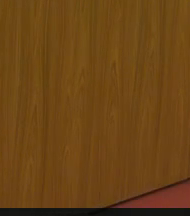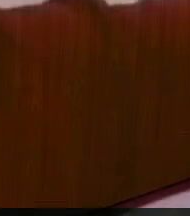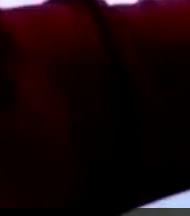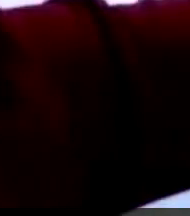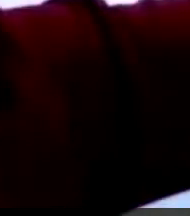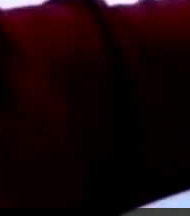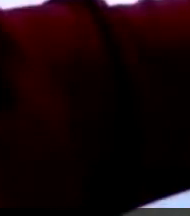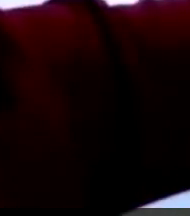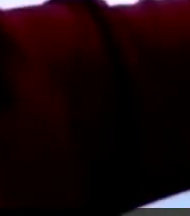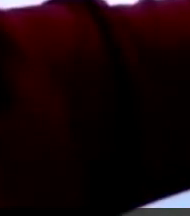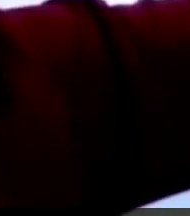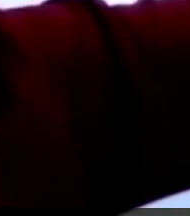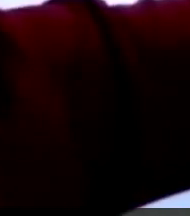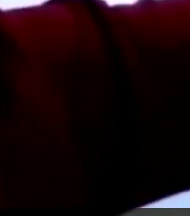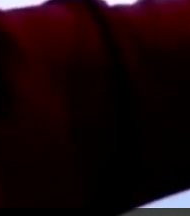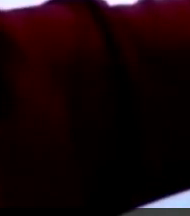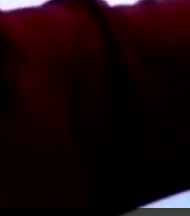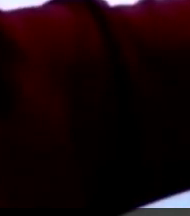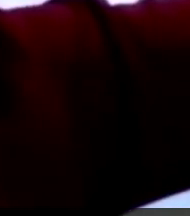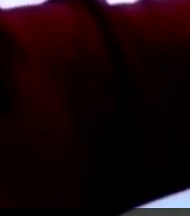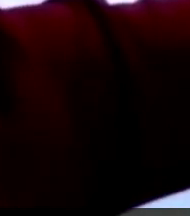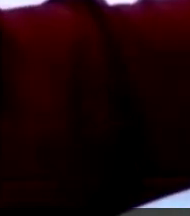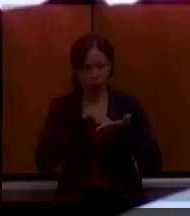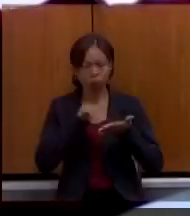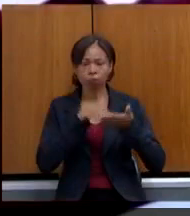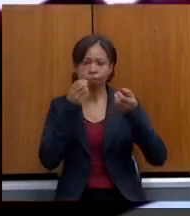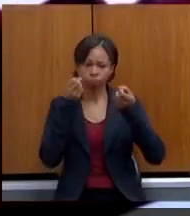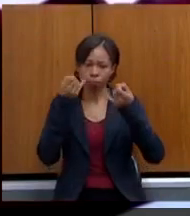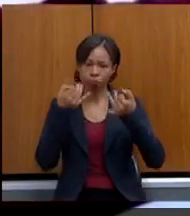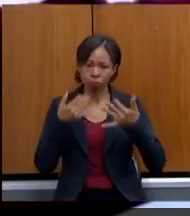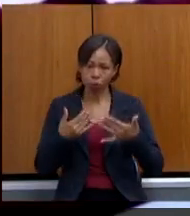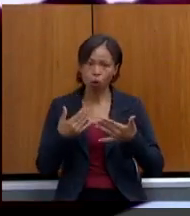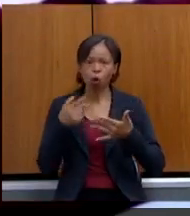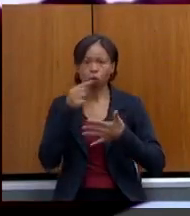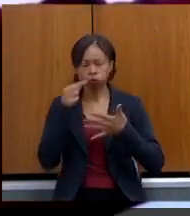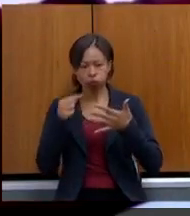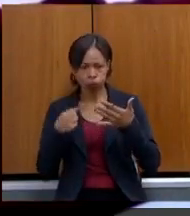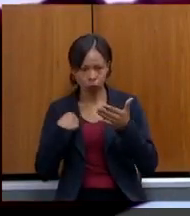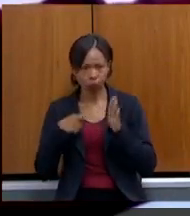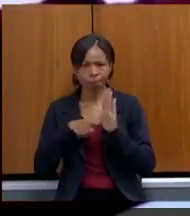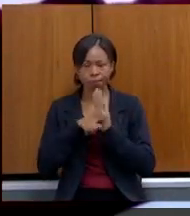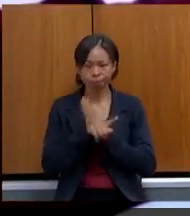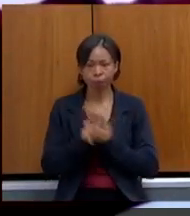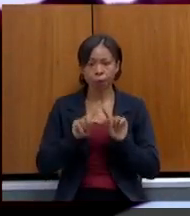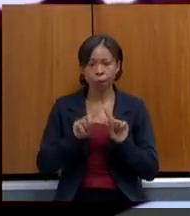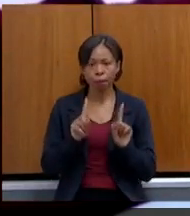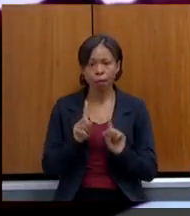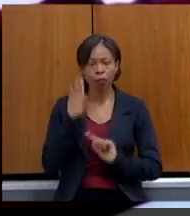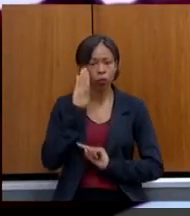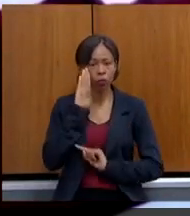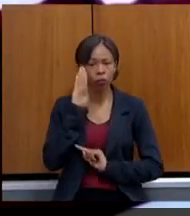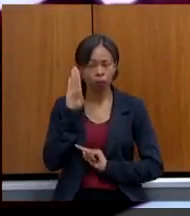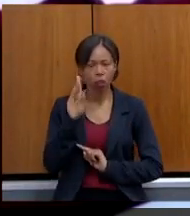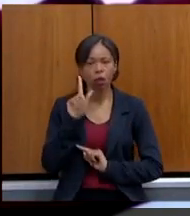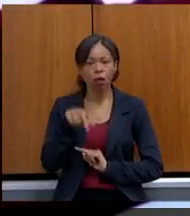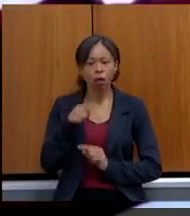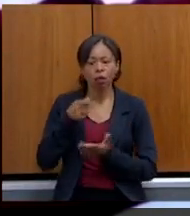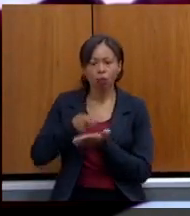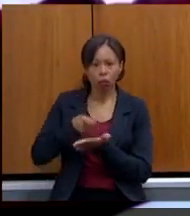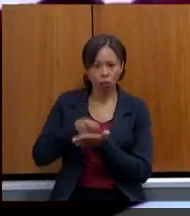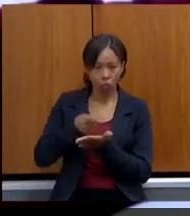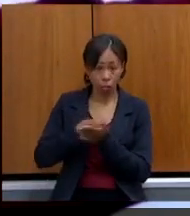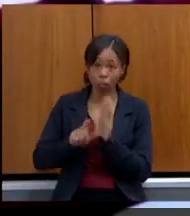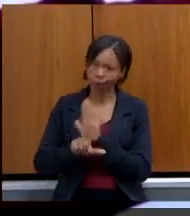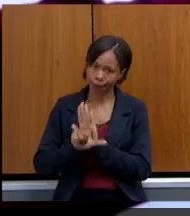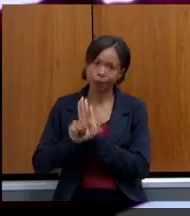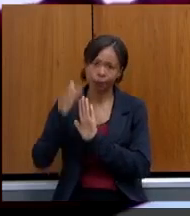fez o conhecimento não é objeções que eu amei levantei a principal questão em relação à obrigatoriedade legal